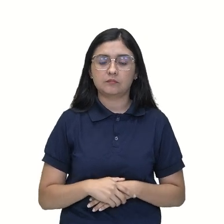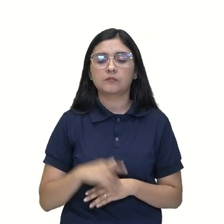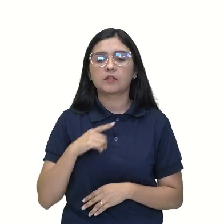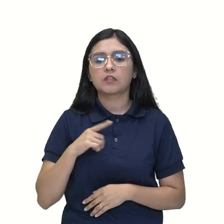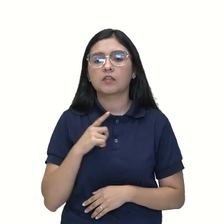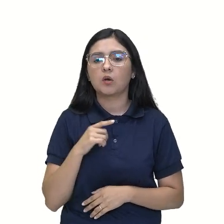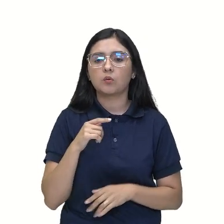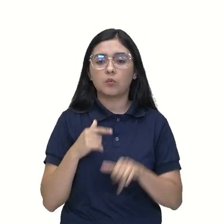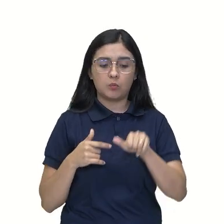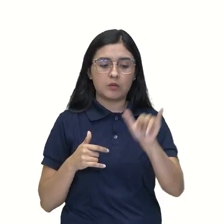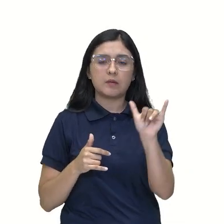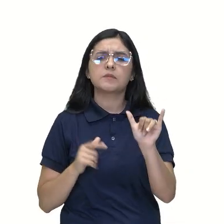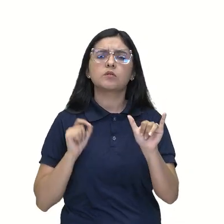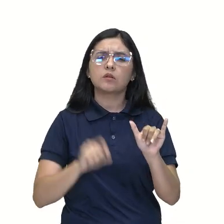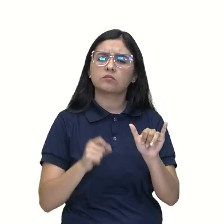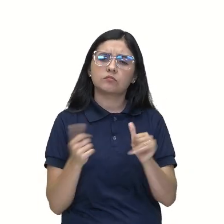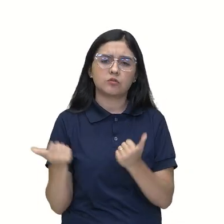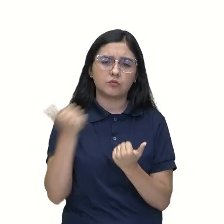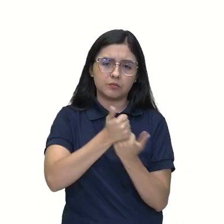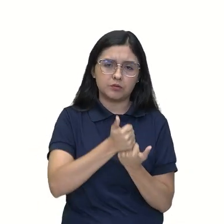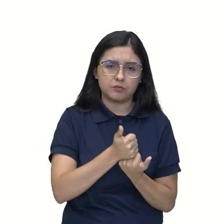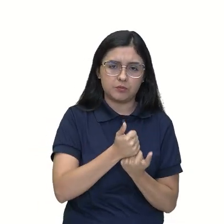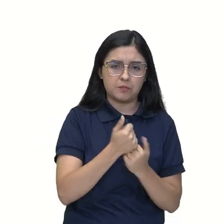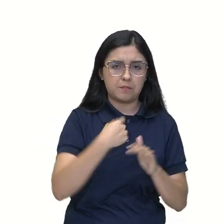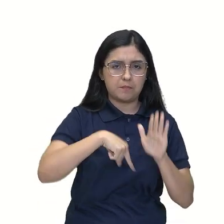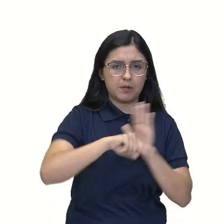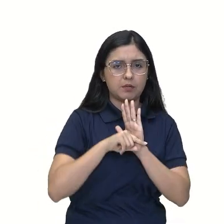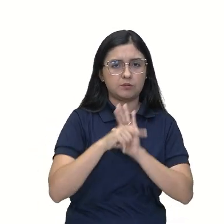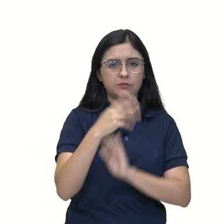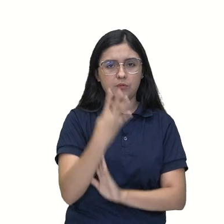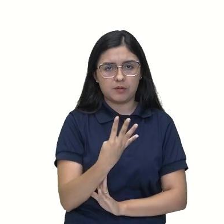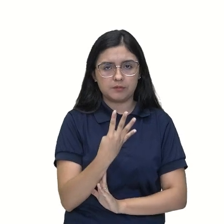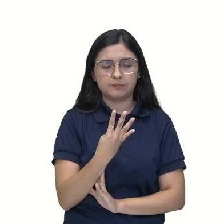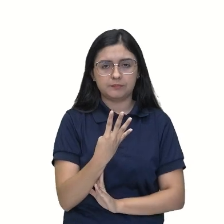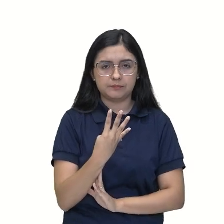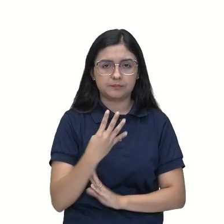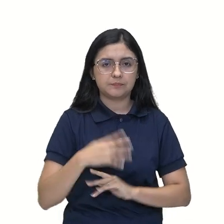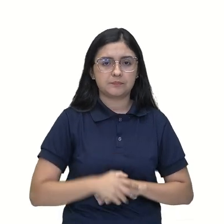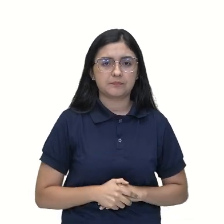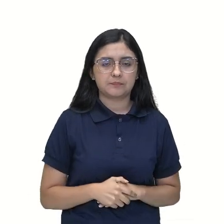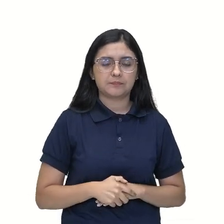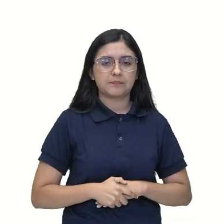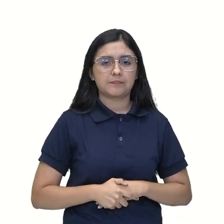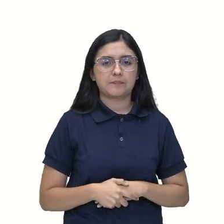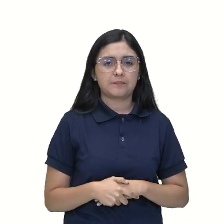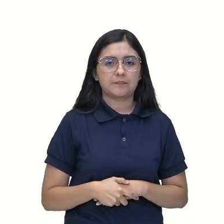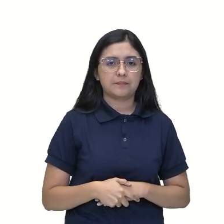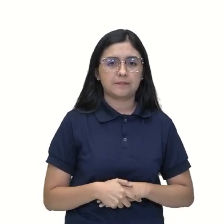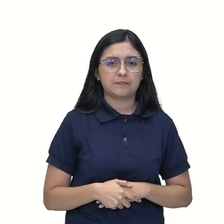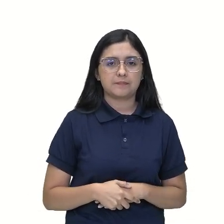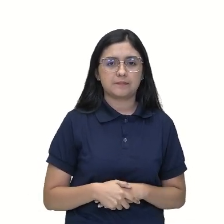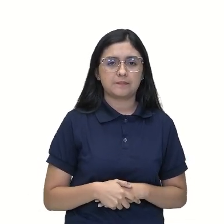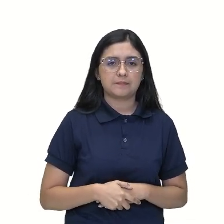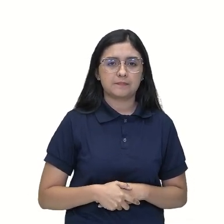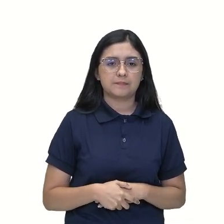y, a gente já pode escrever o valor, menos 4, tá? Menos 4 bem